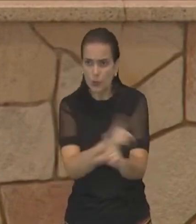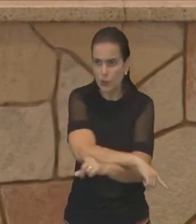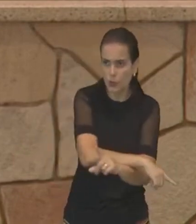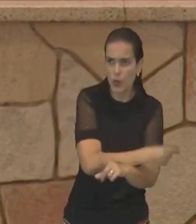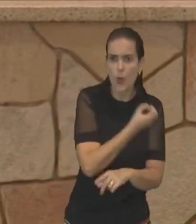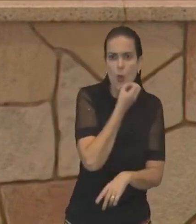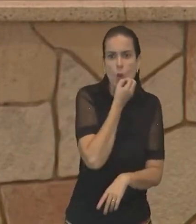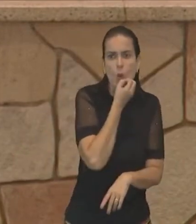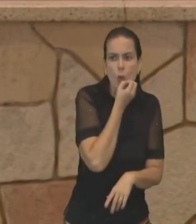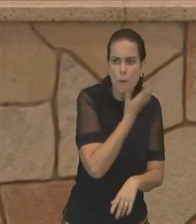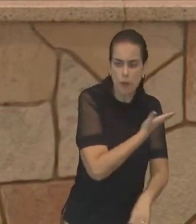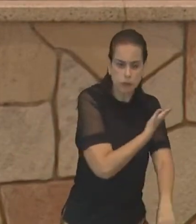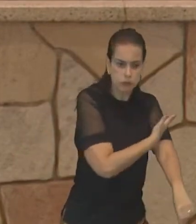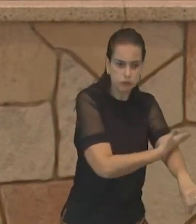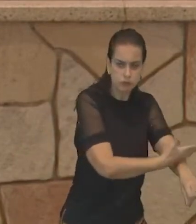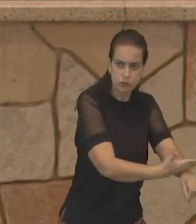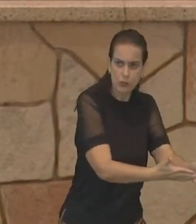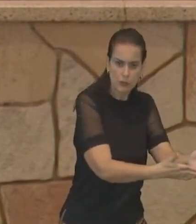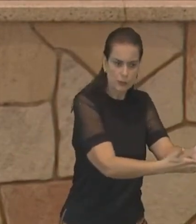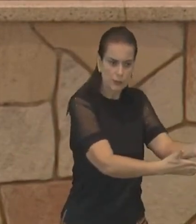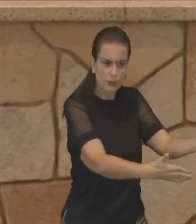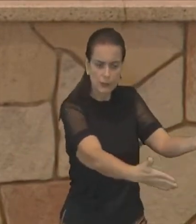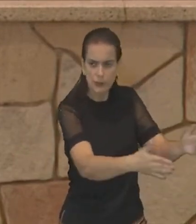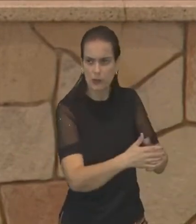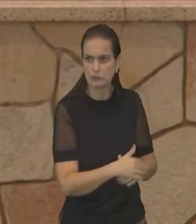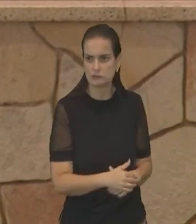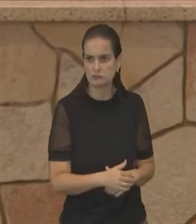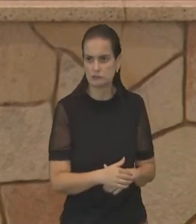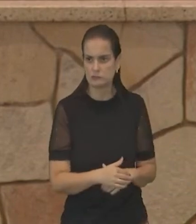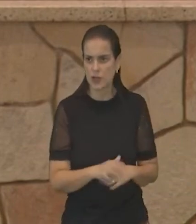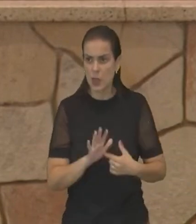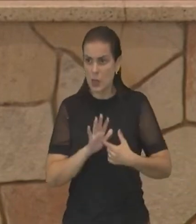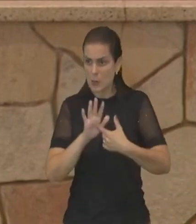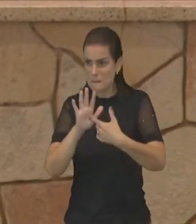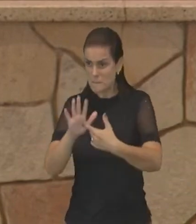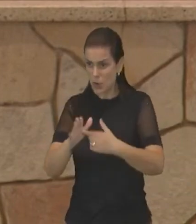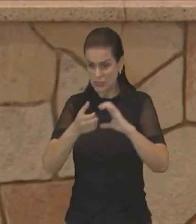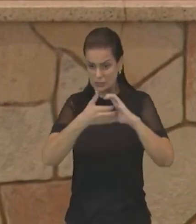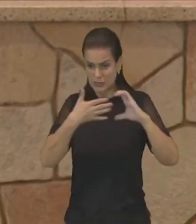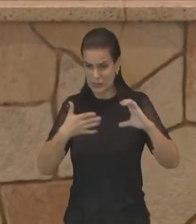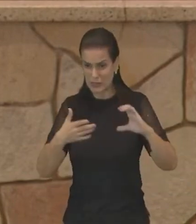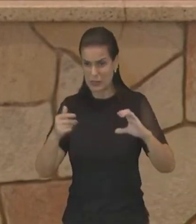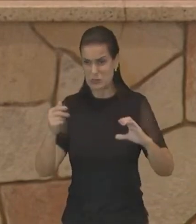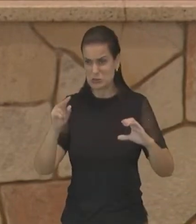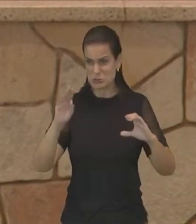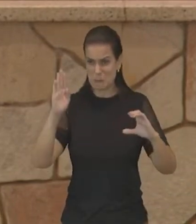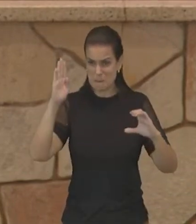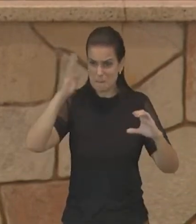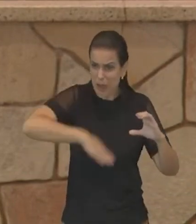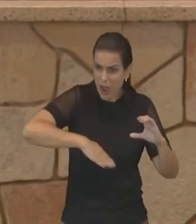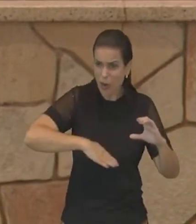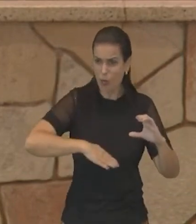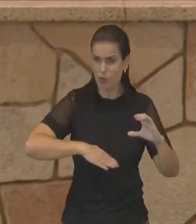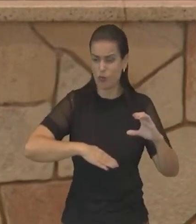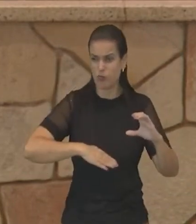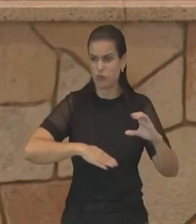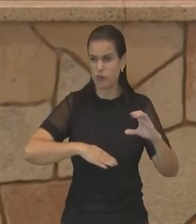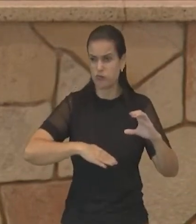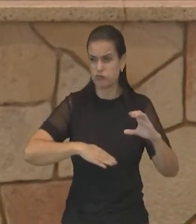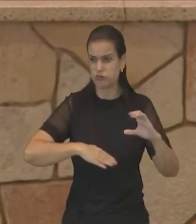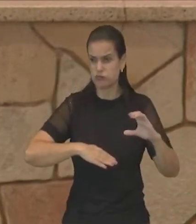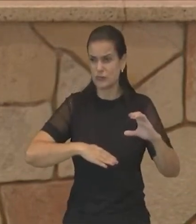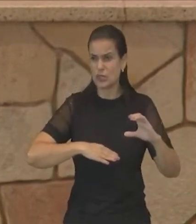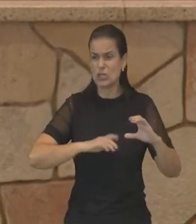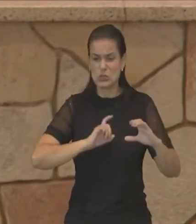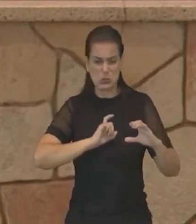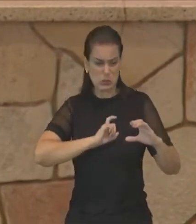costumes, a decência, a moral, que revela caráter vil, infame, causa repulsa, aquilo que é asqueroso